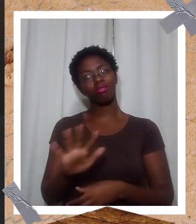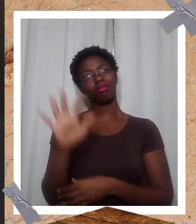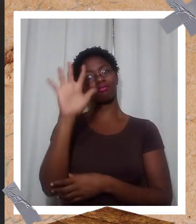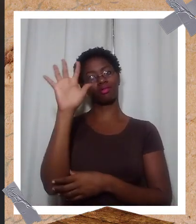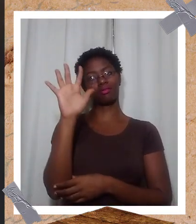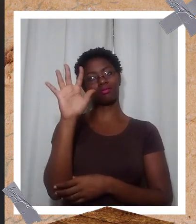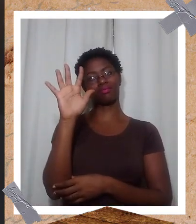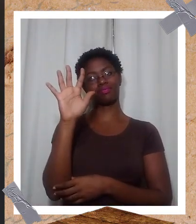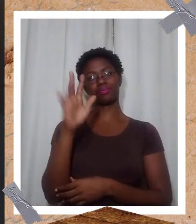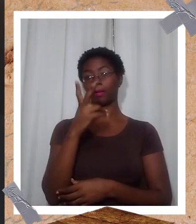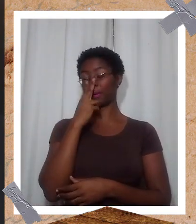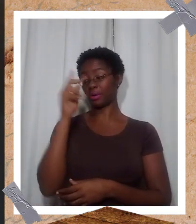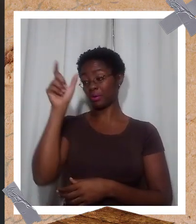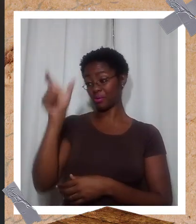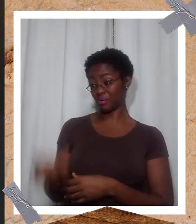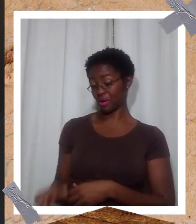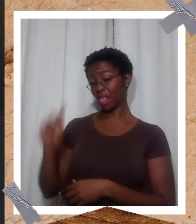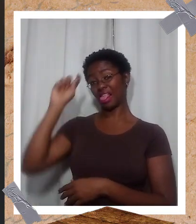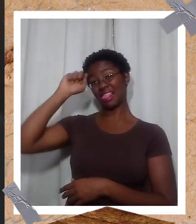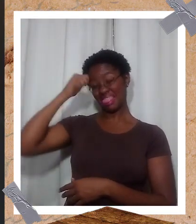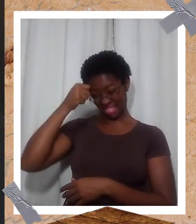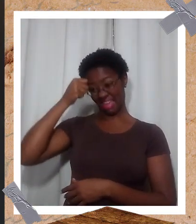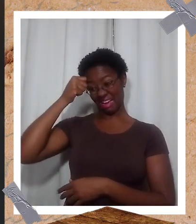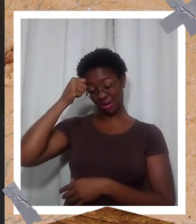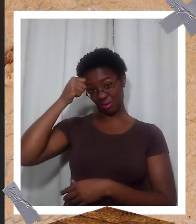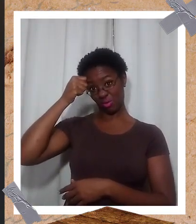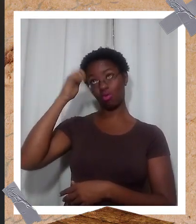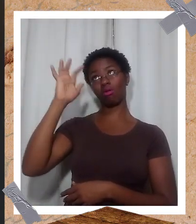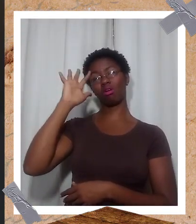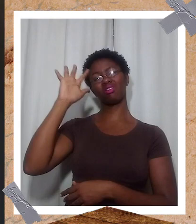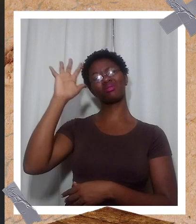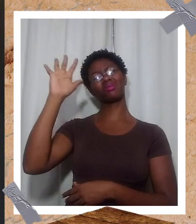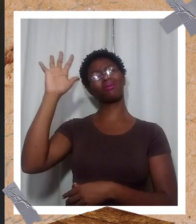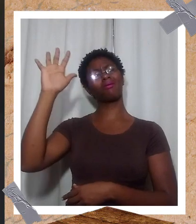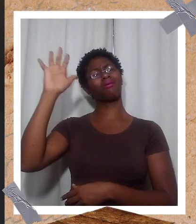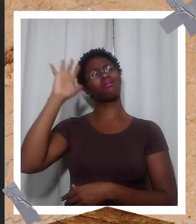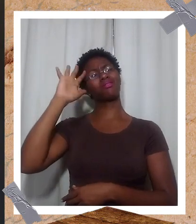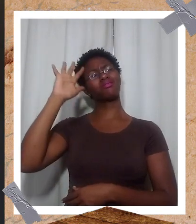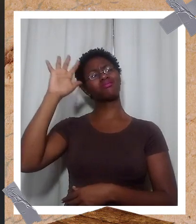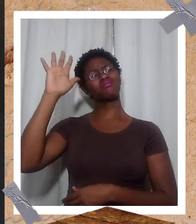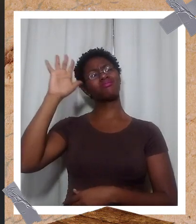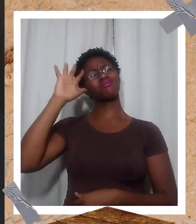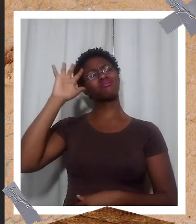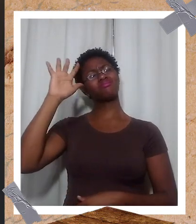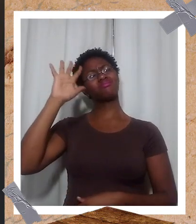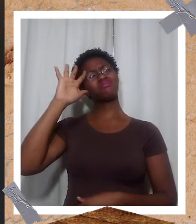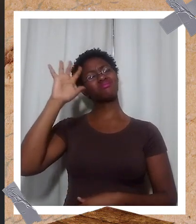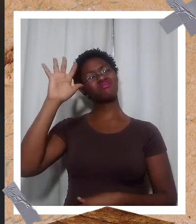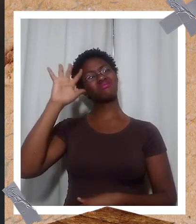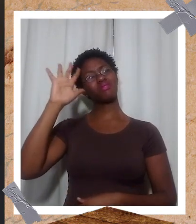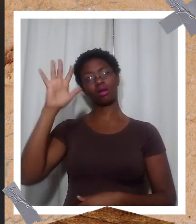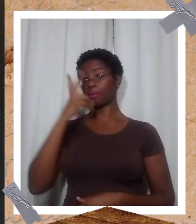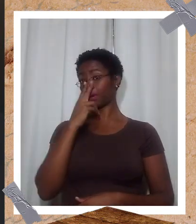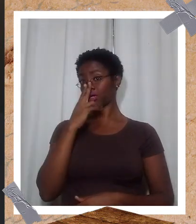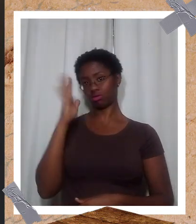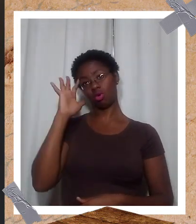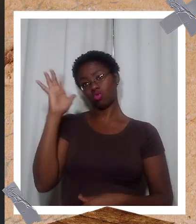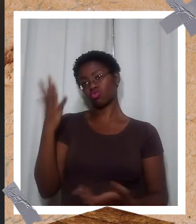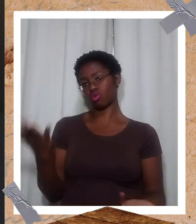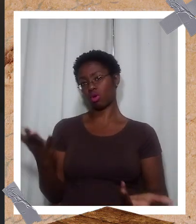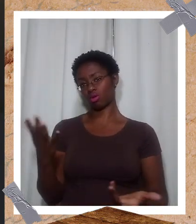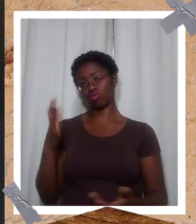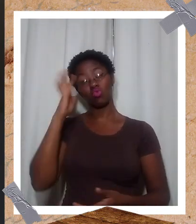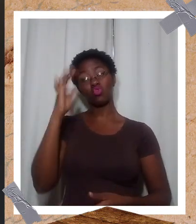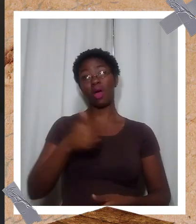de um garoto negro, um garoto muito sonhador, que no primeiro momento, seu grande sonho é ser jogador